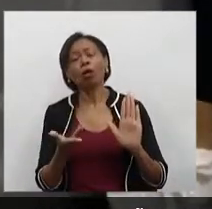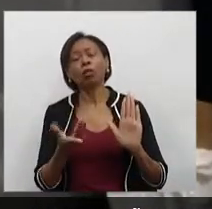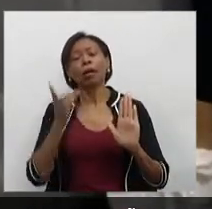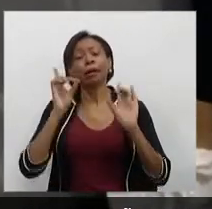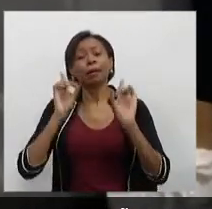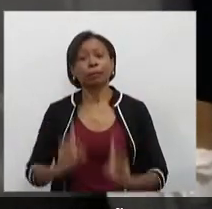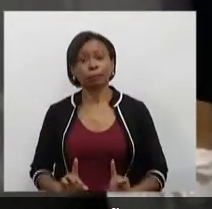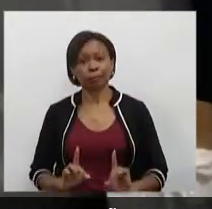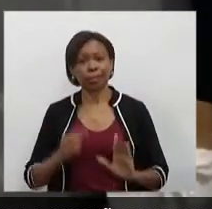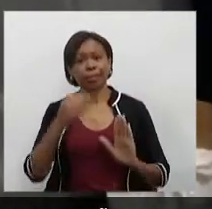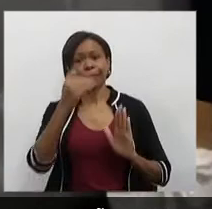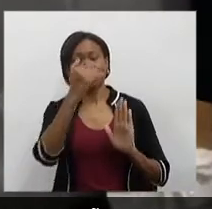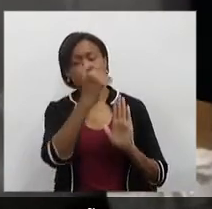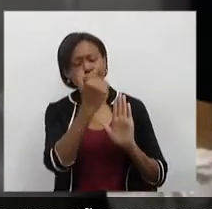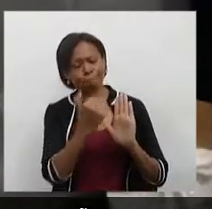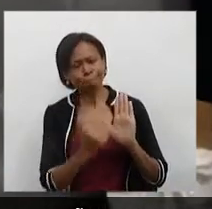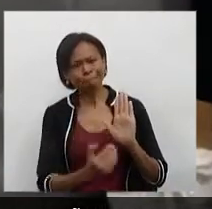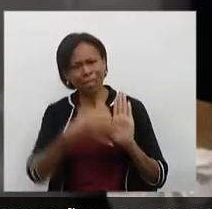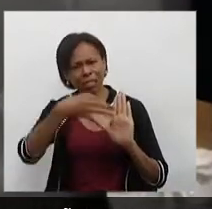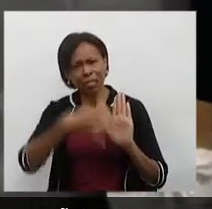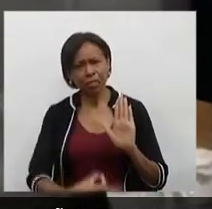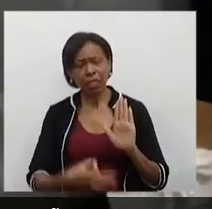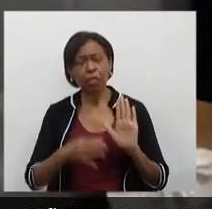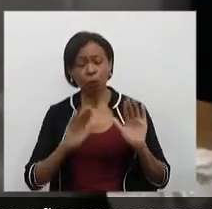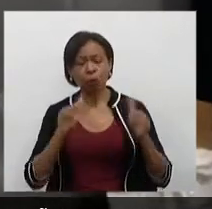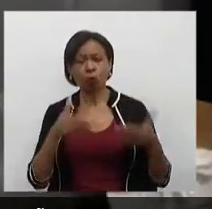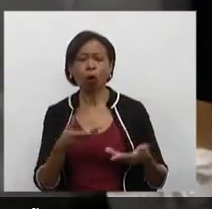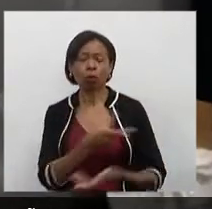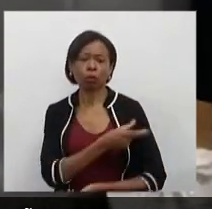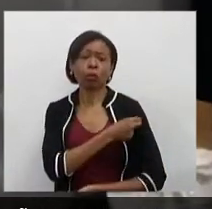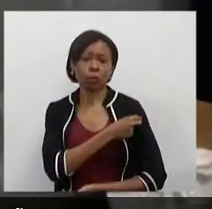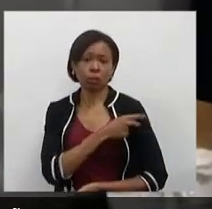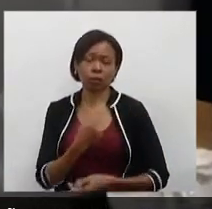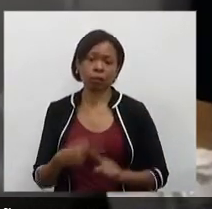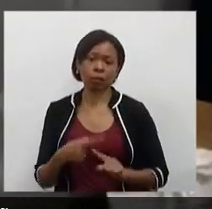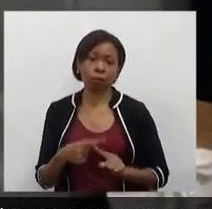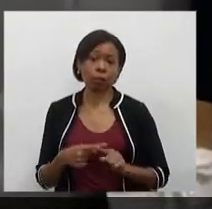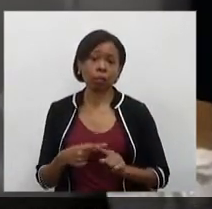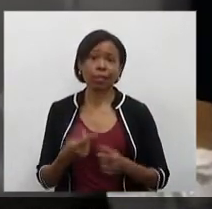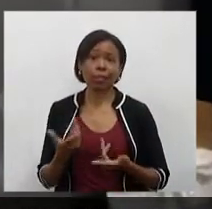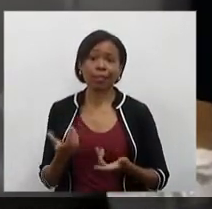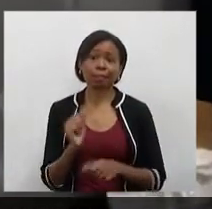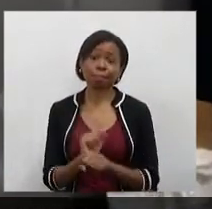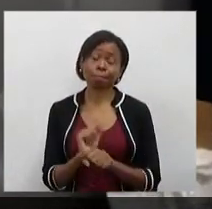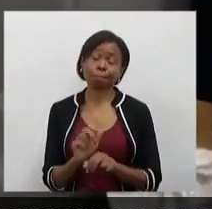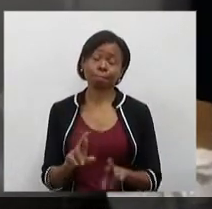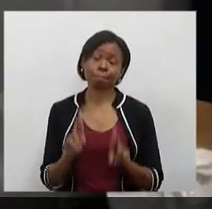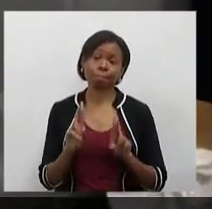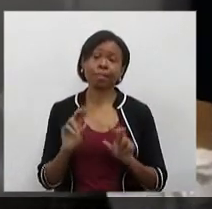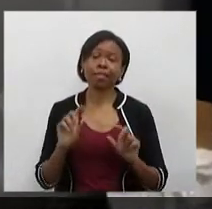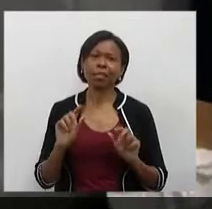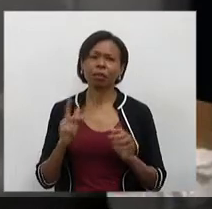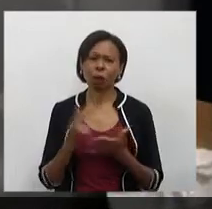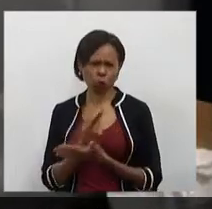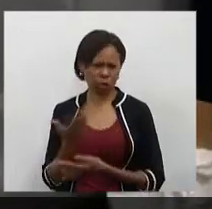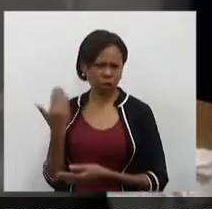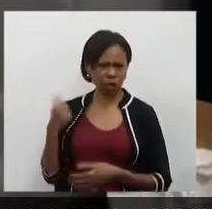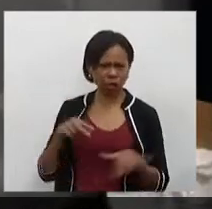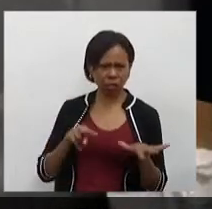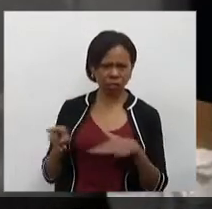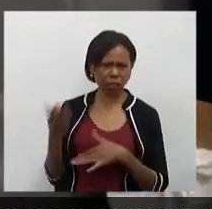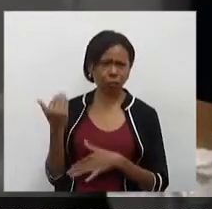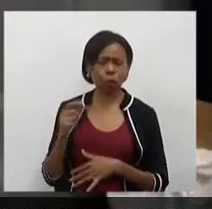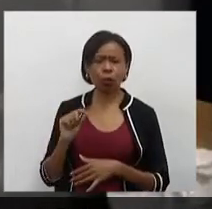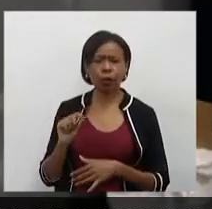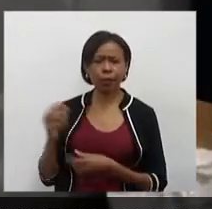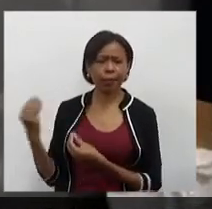nas vacinações, escalonados aí de acordo com a vinda das vacinas. O que a gente espera, né, o que tem acontecido nessas últimas semanas é um envio aí